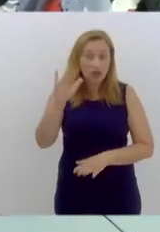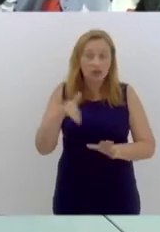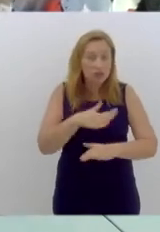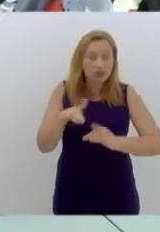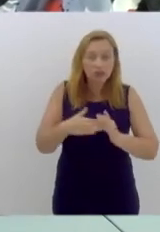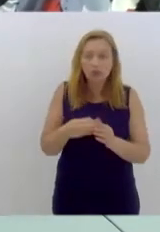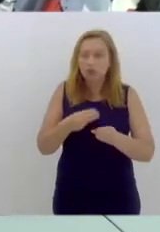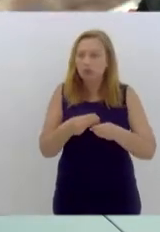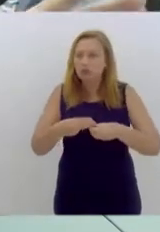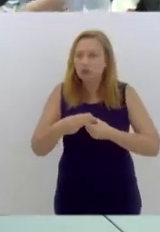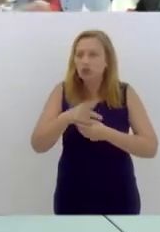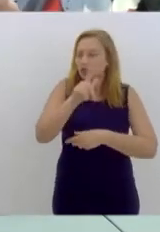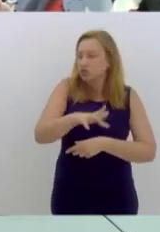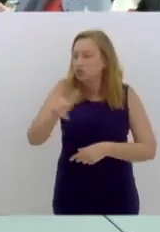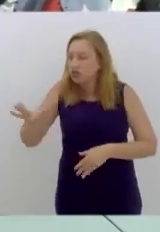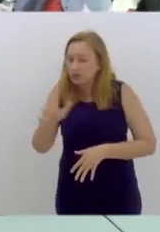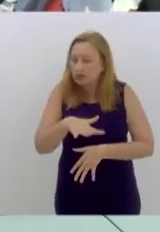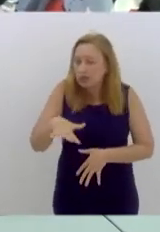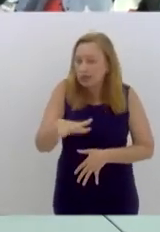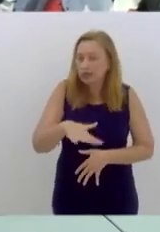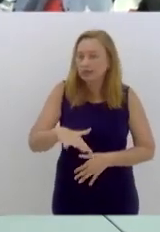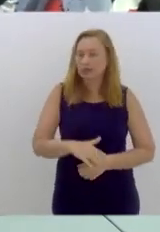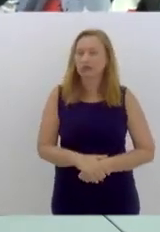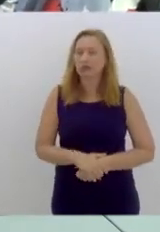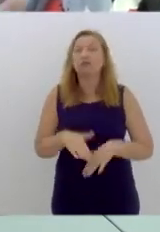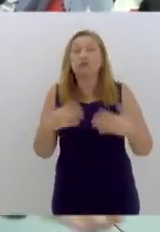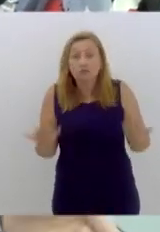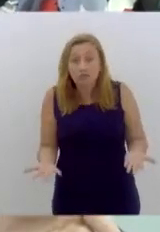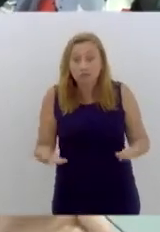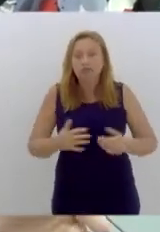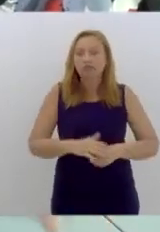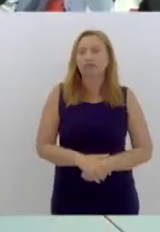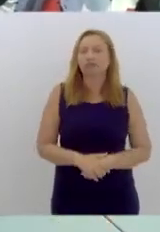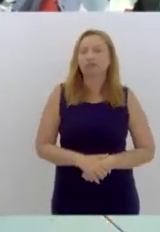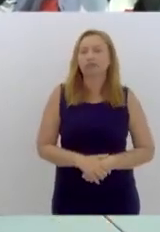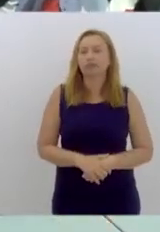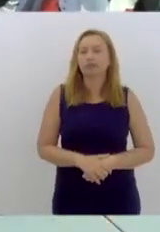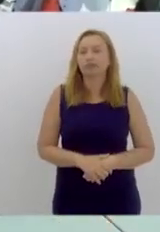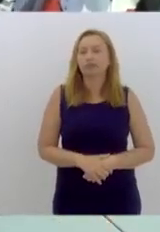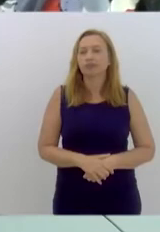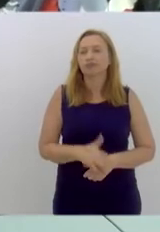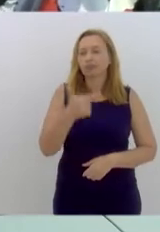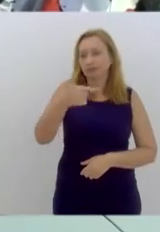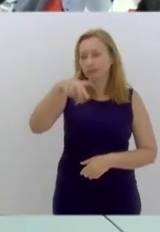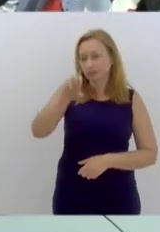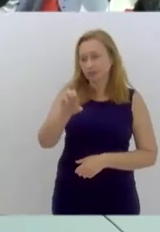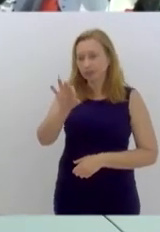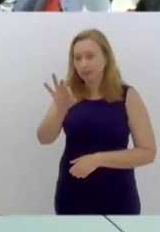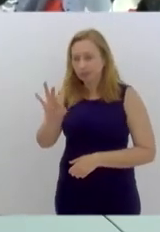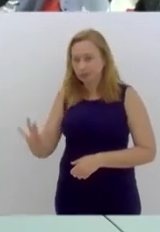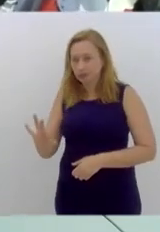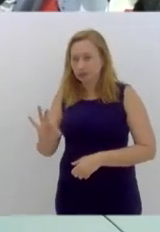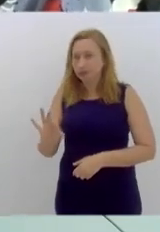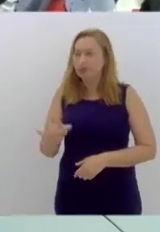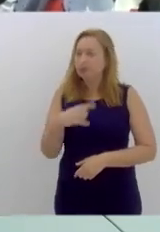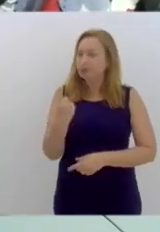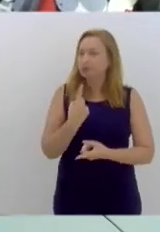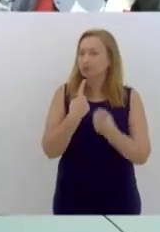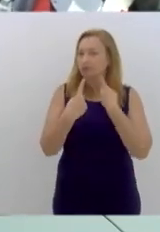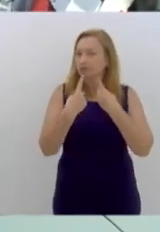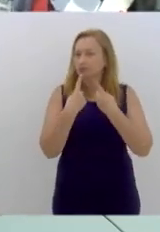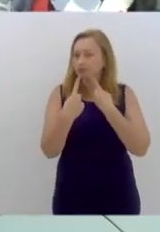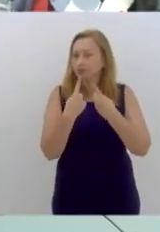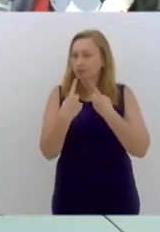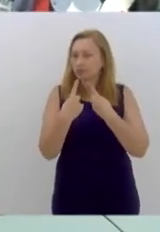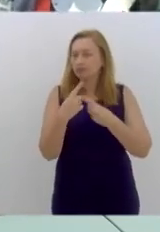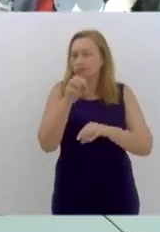o município, para as diferentes áreas. Então, passar nesses 25% que nós estamos discutindo,